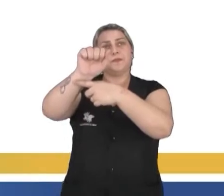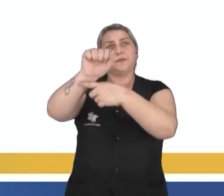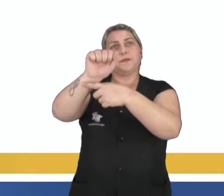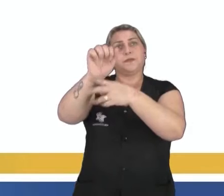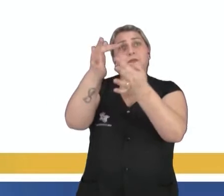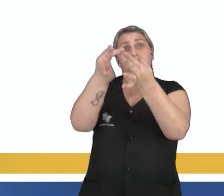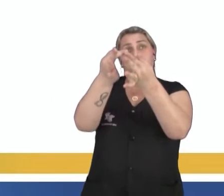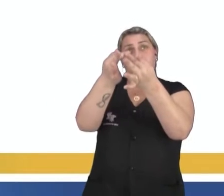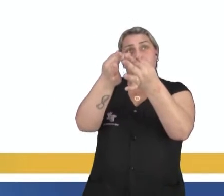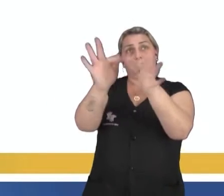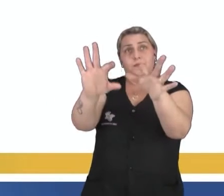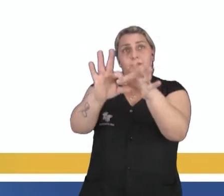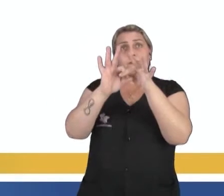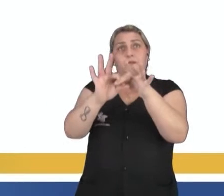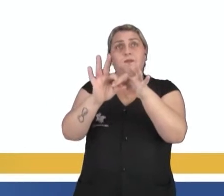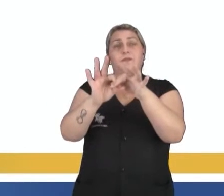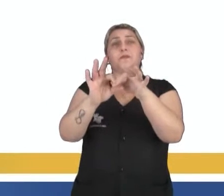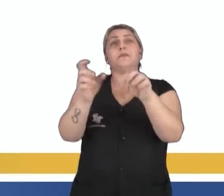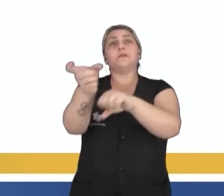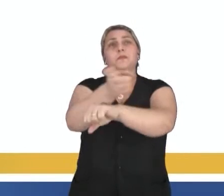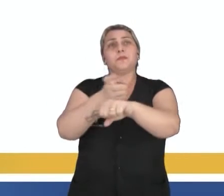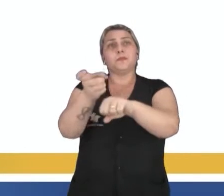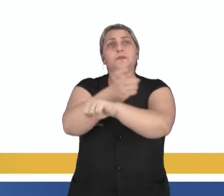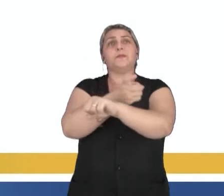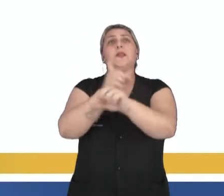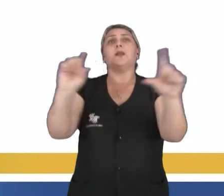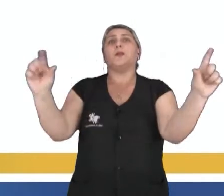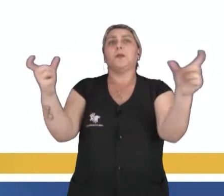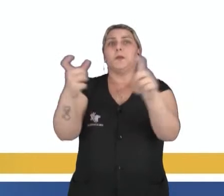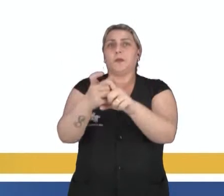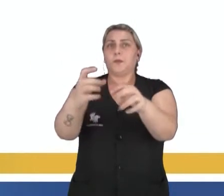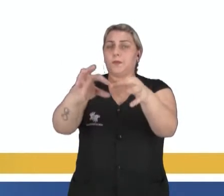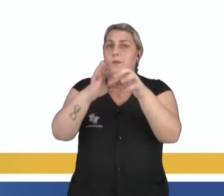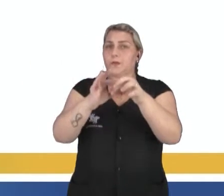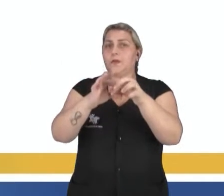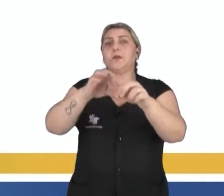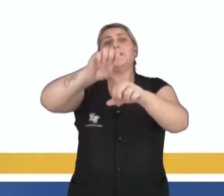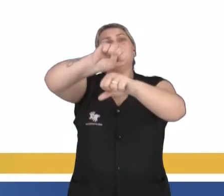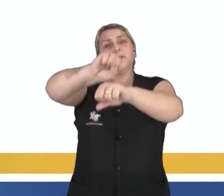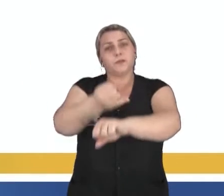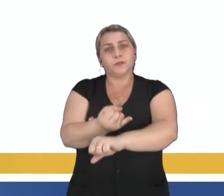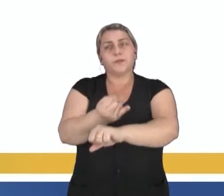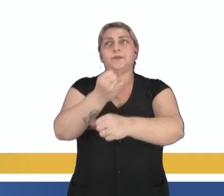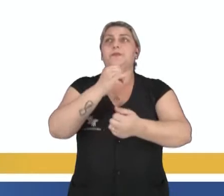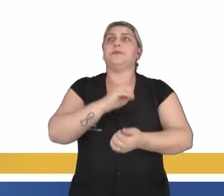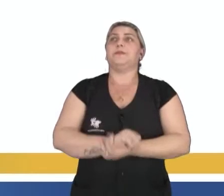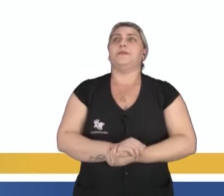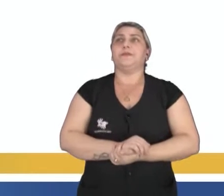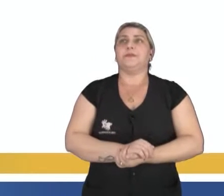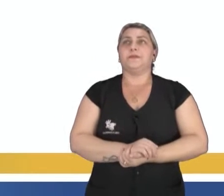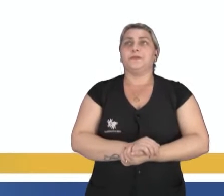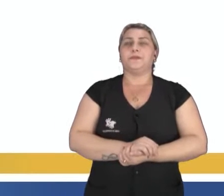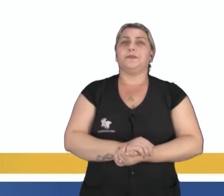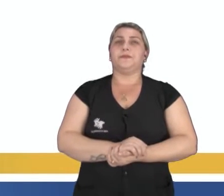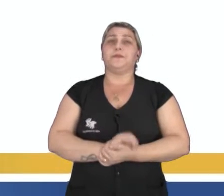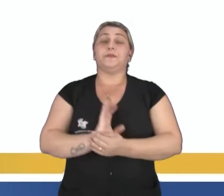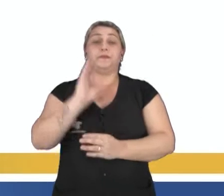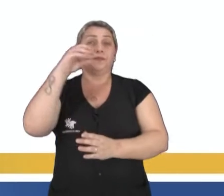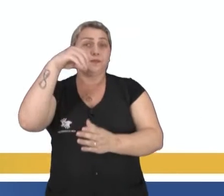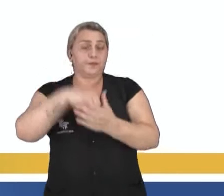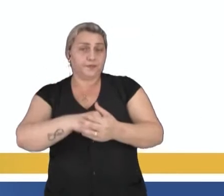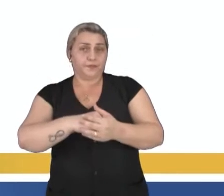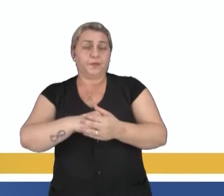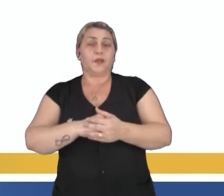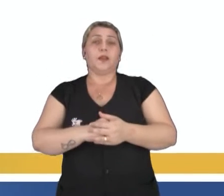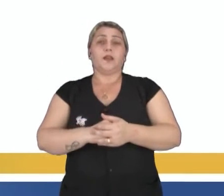bom então oração subordinadas adjetivas restritiva as um conectivos e sujeitos dentro